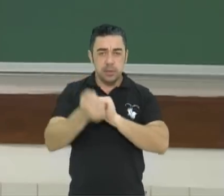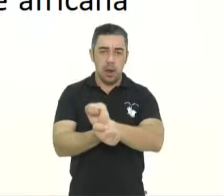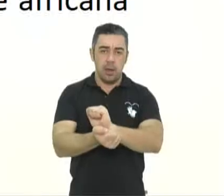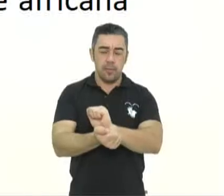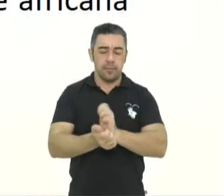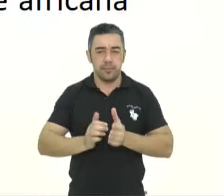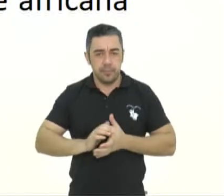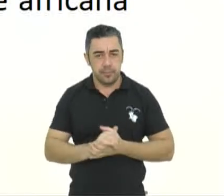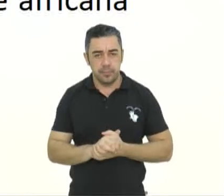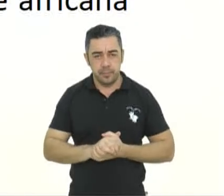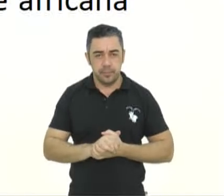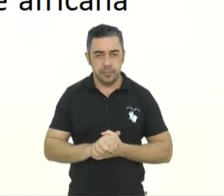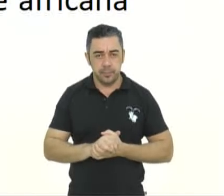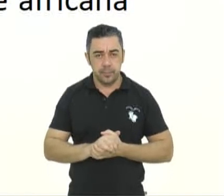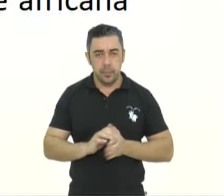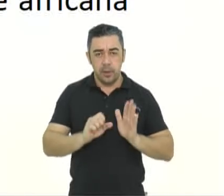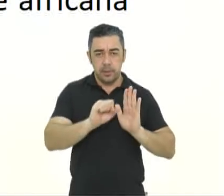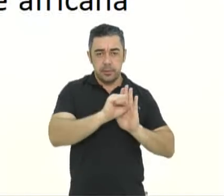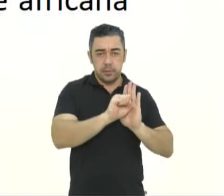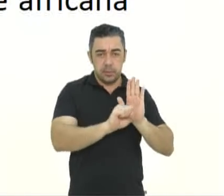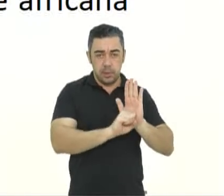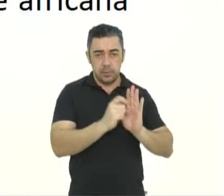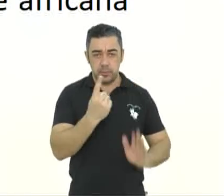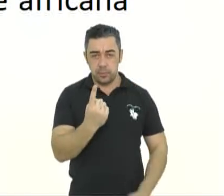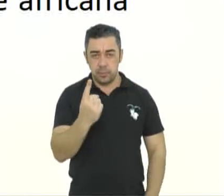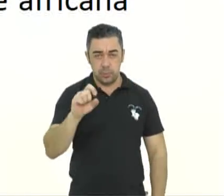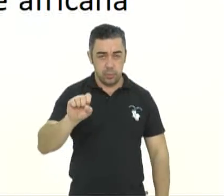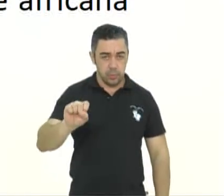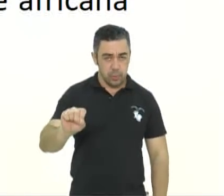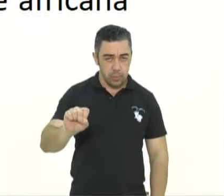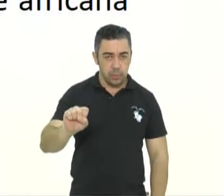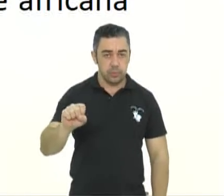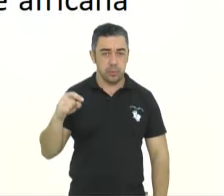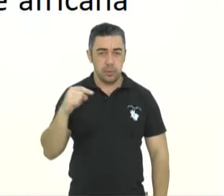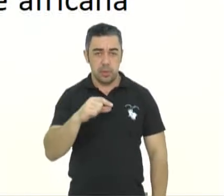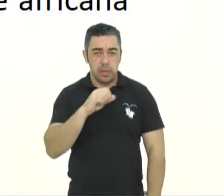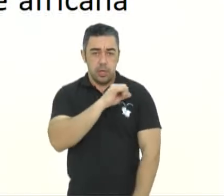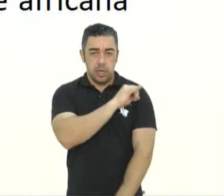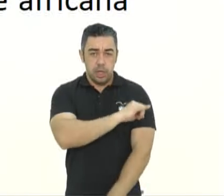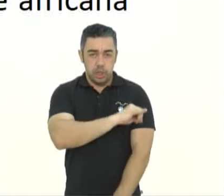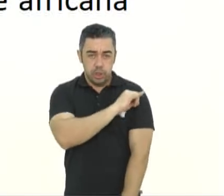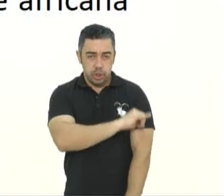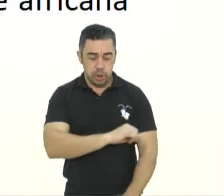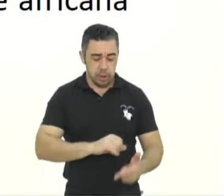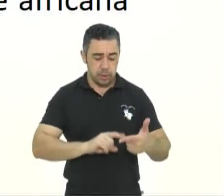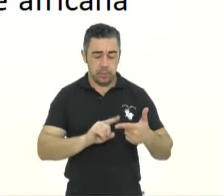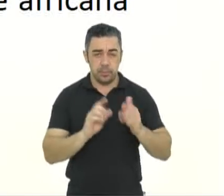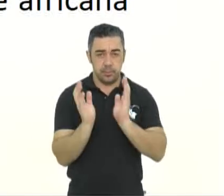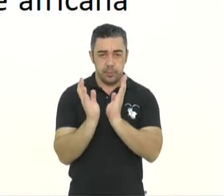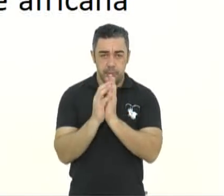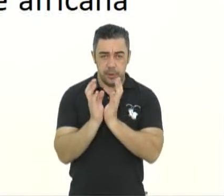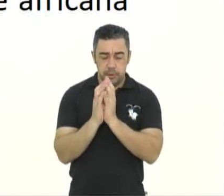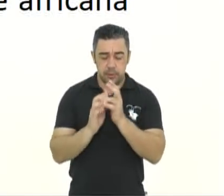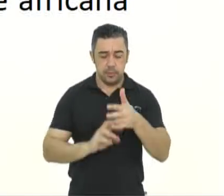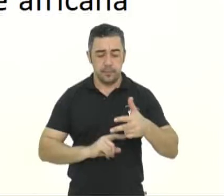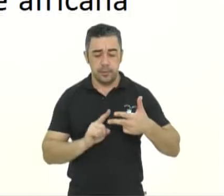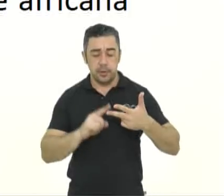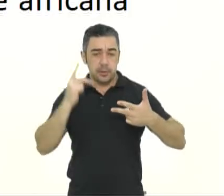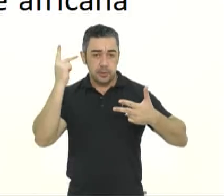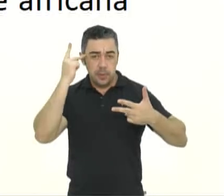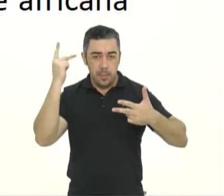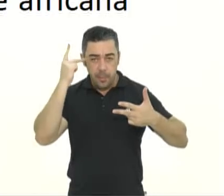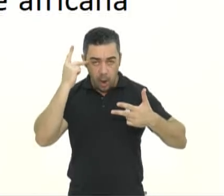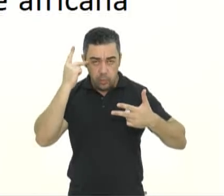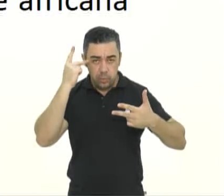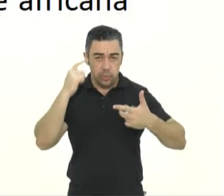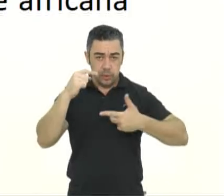mercadores. No século XVIII, no comércio do Rio de Janeiro, Recife e São Paulo, era suprido por escravos